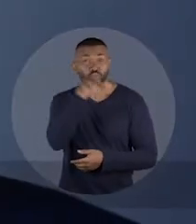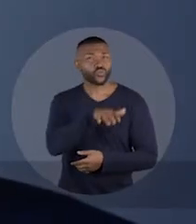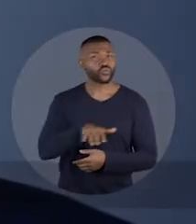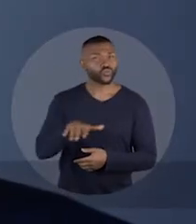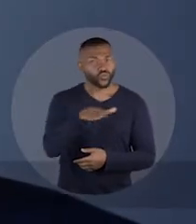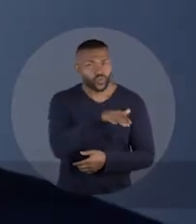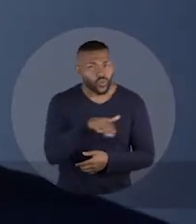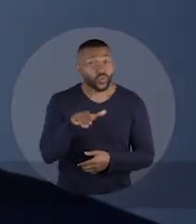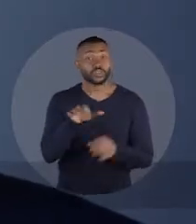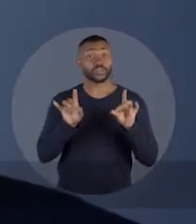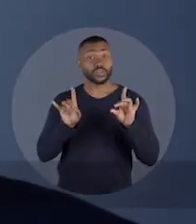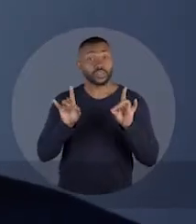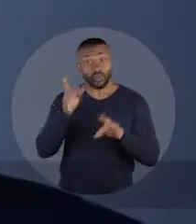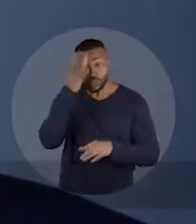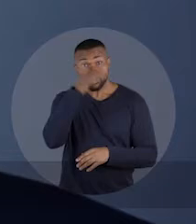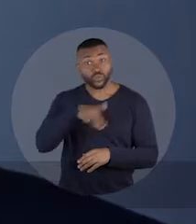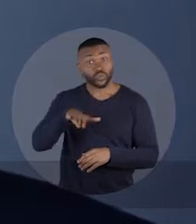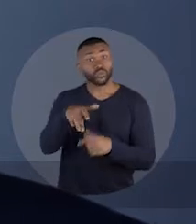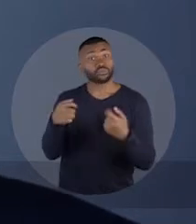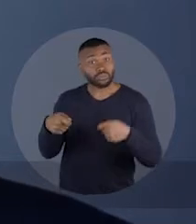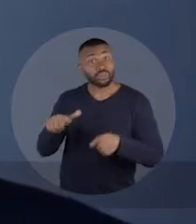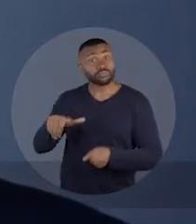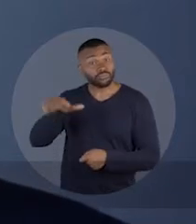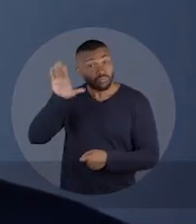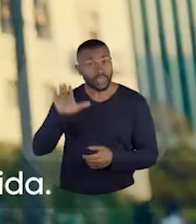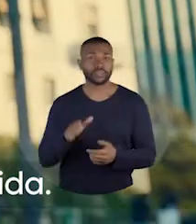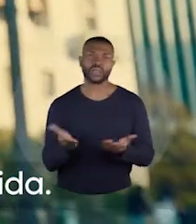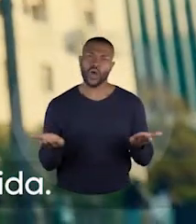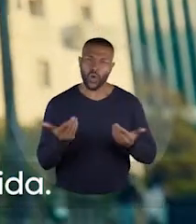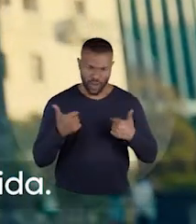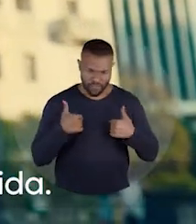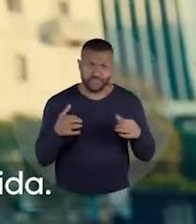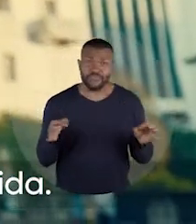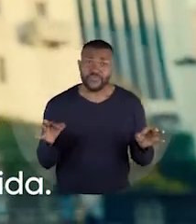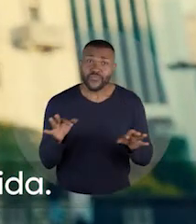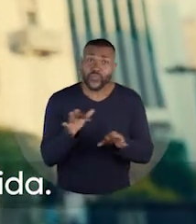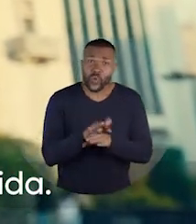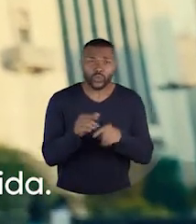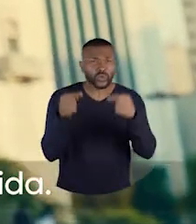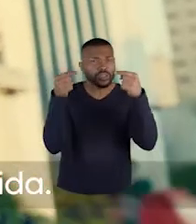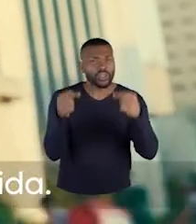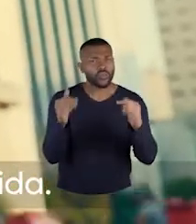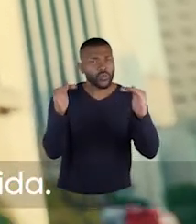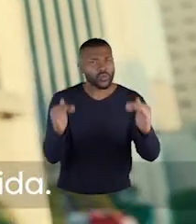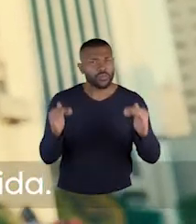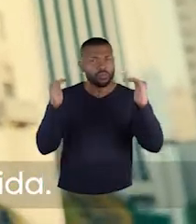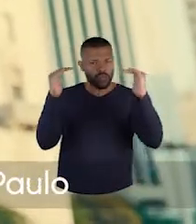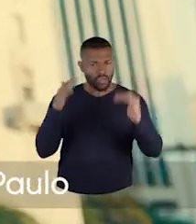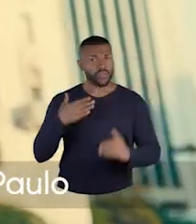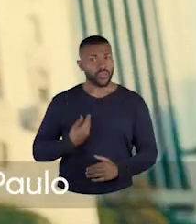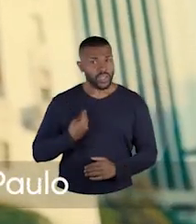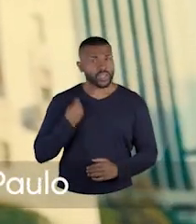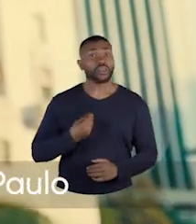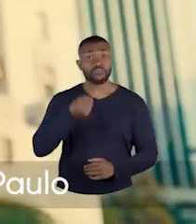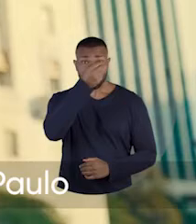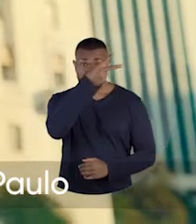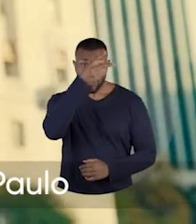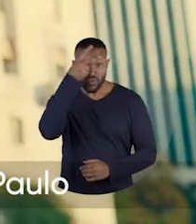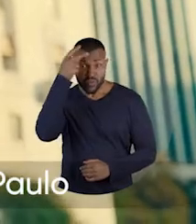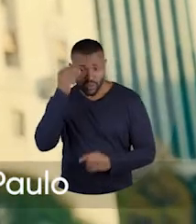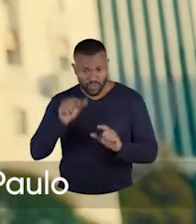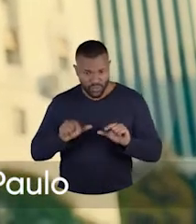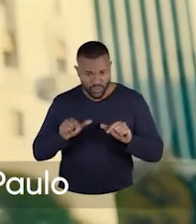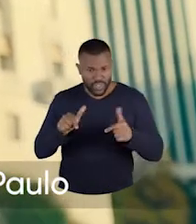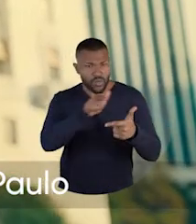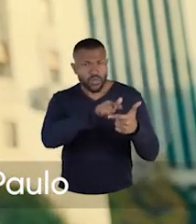governar para todos e em especial para os que mais precisam agora estou pronto para o maior desafio da minha vida vou ser